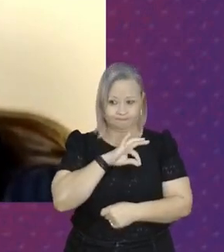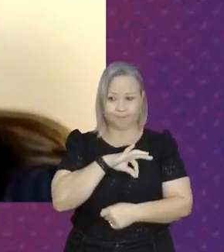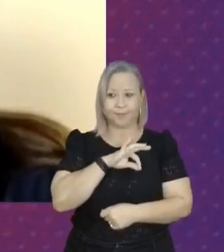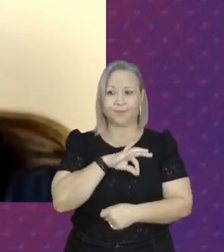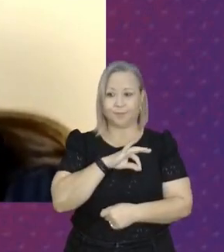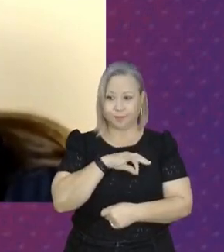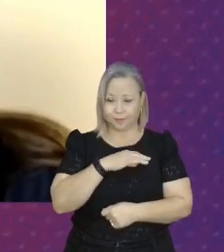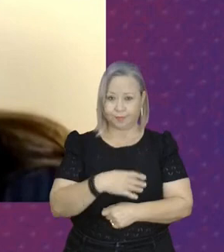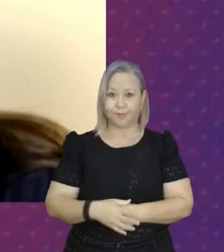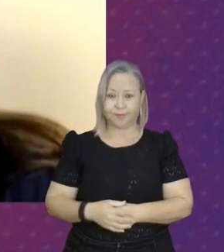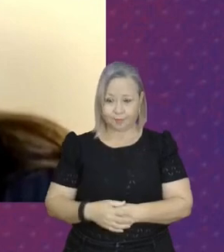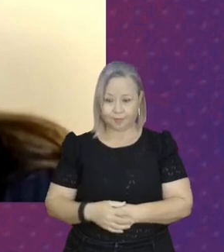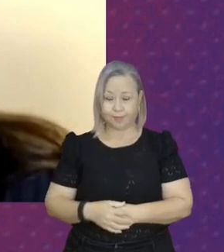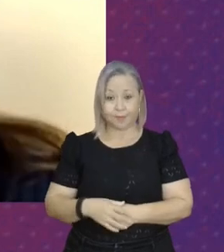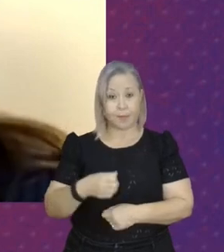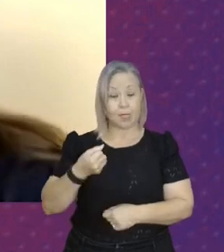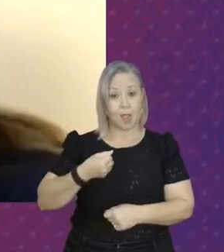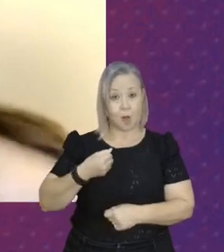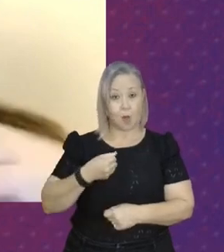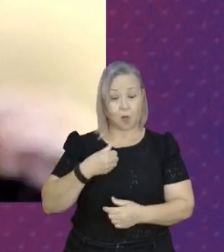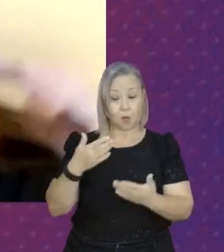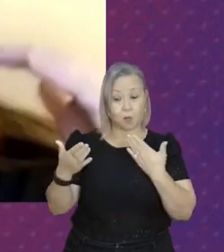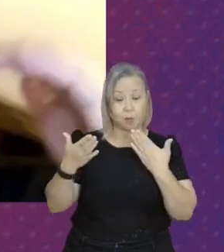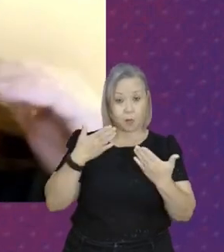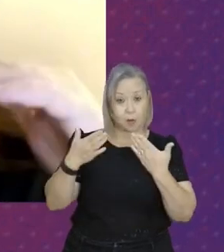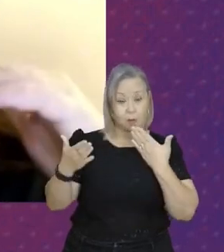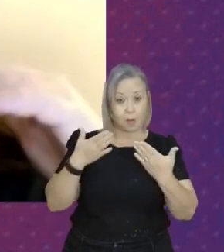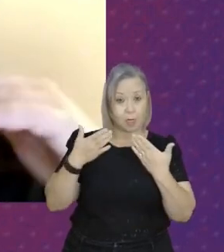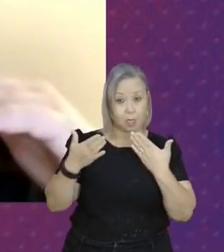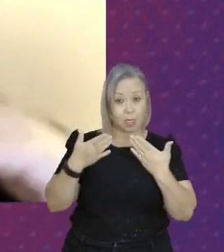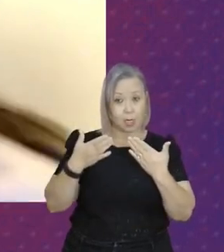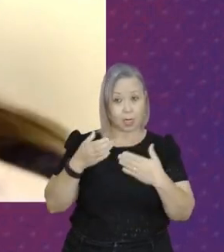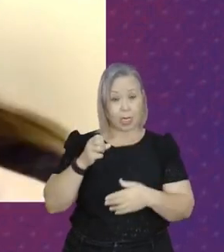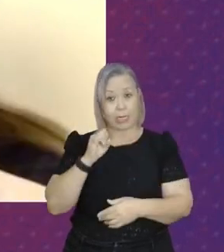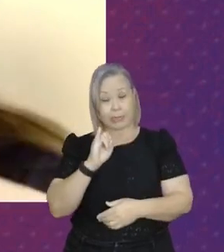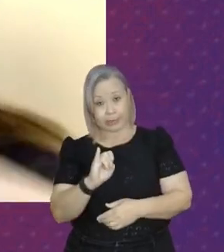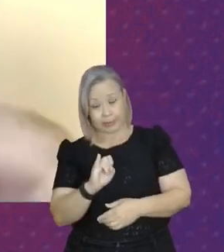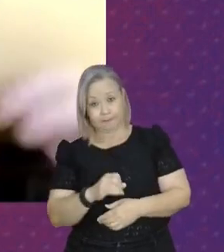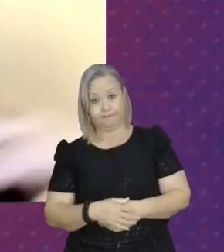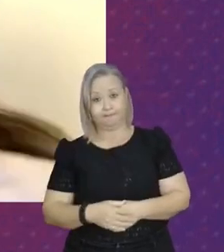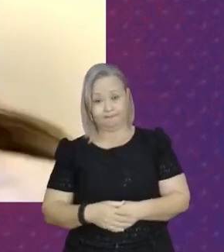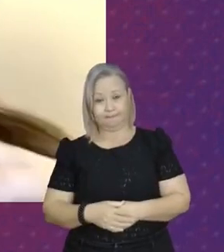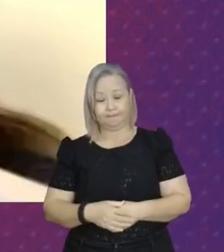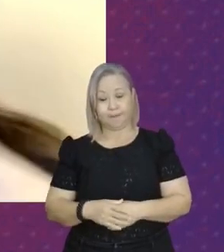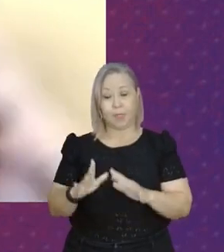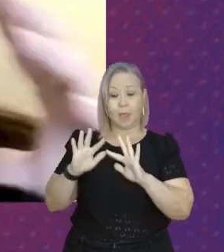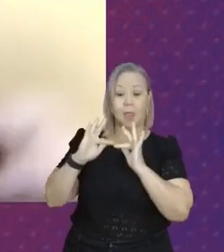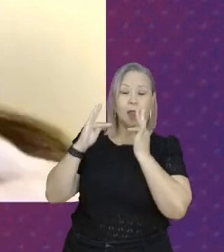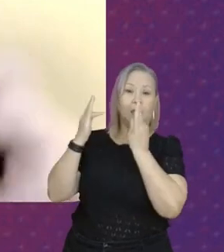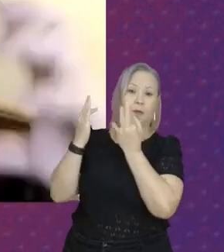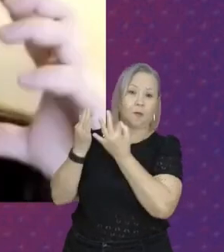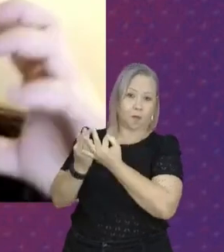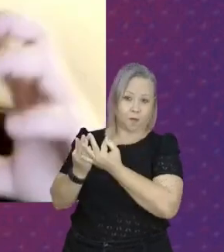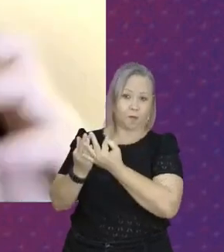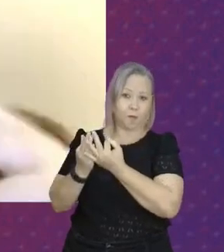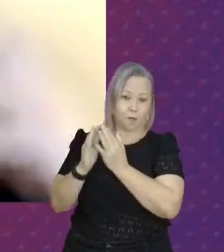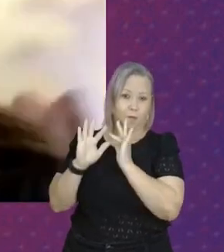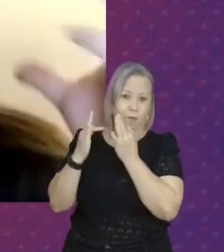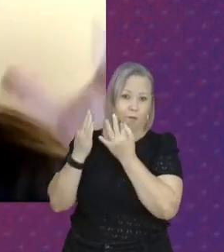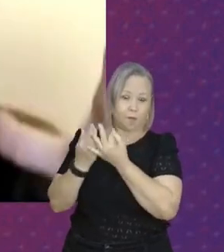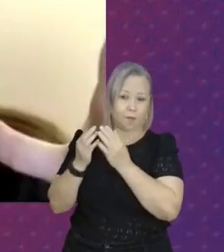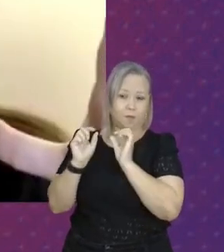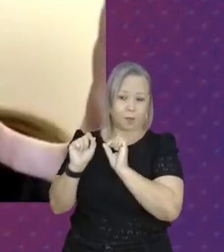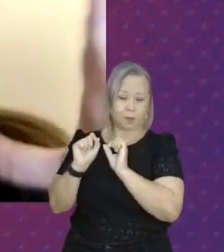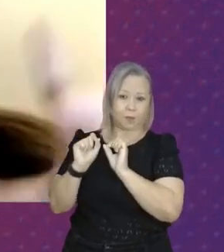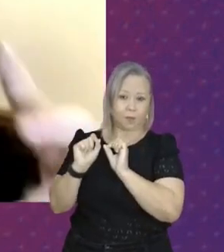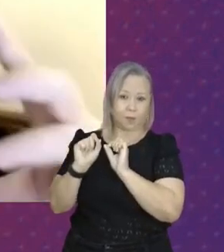aí, vou dar só um número para comparação. Se a gente olha para as famílias, né? Para as famílias, e aí